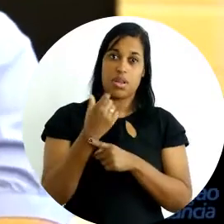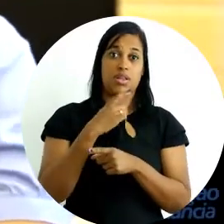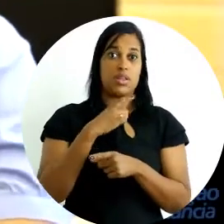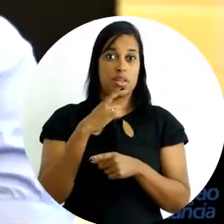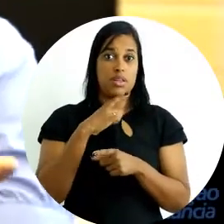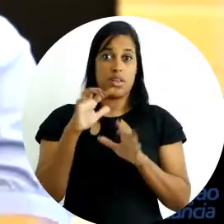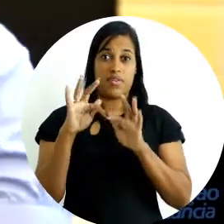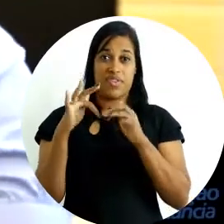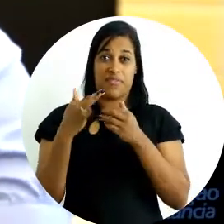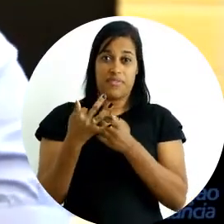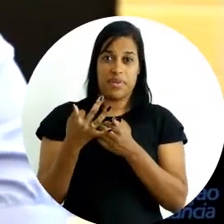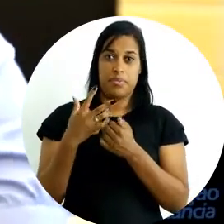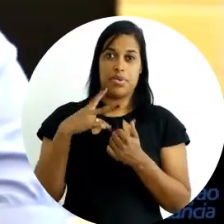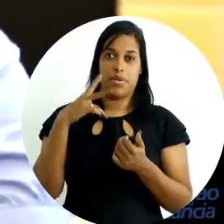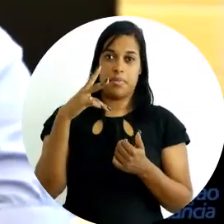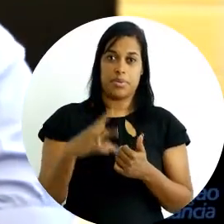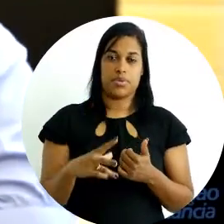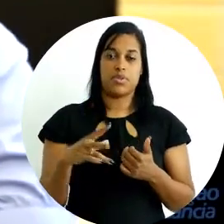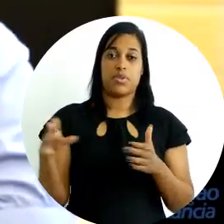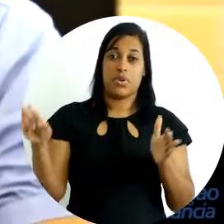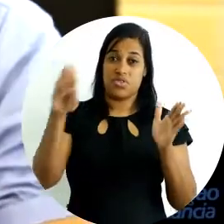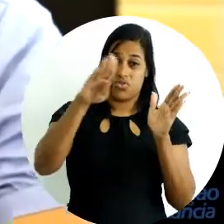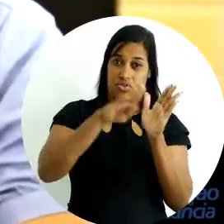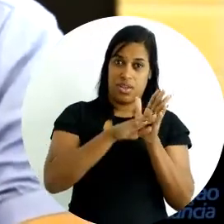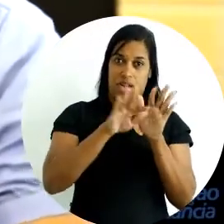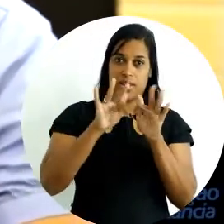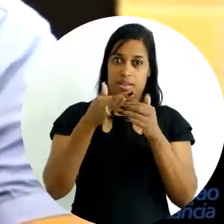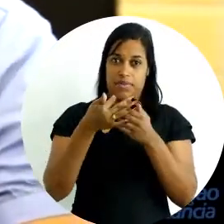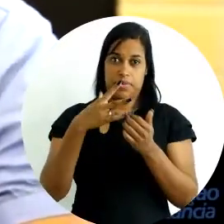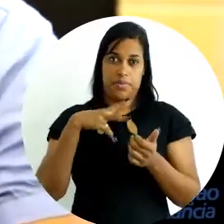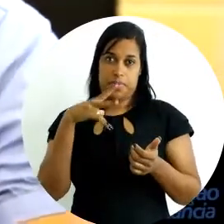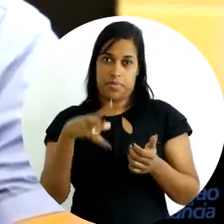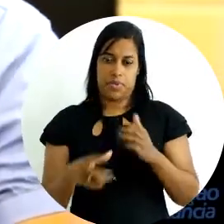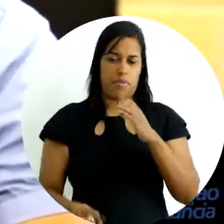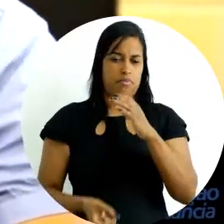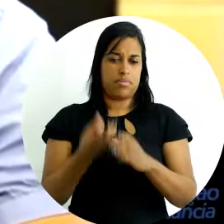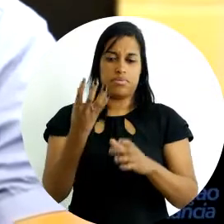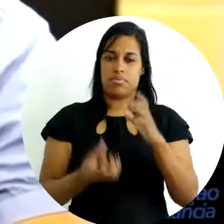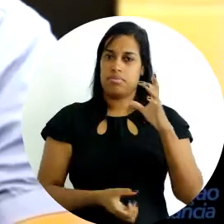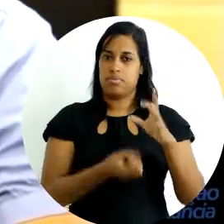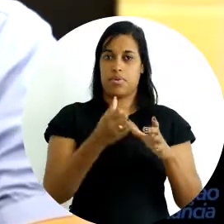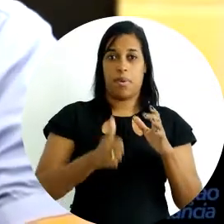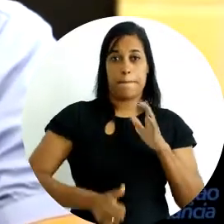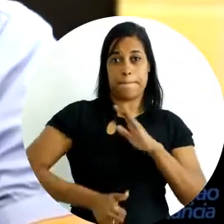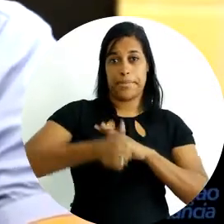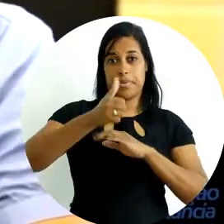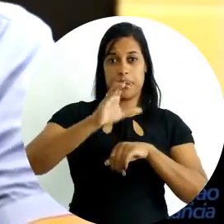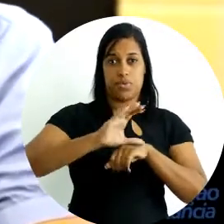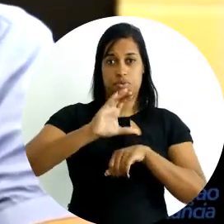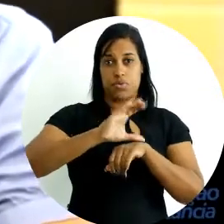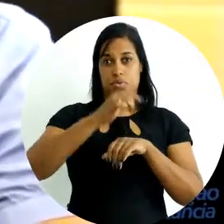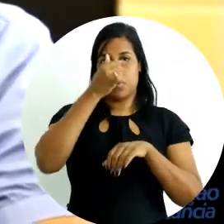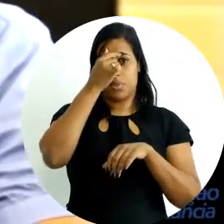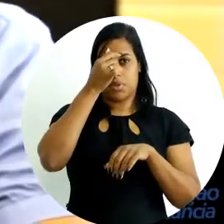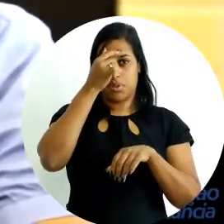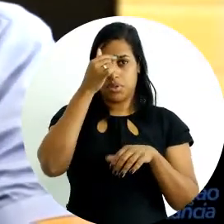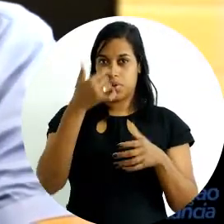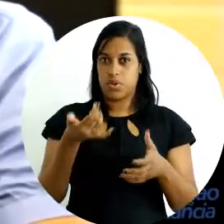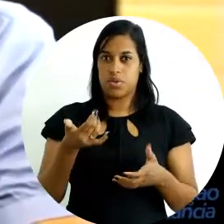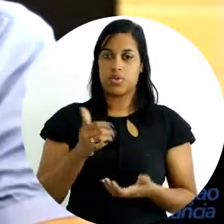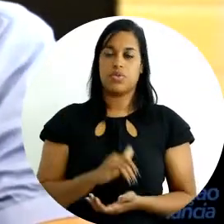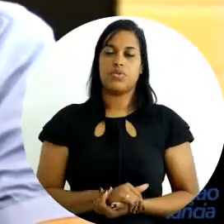que ocorreu com a vinda da família real portuguesa. Com a vinda da família real portuguesa foram criados os primeiros cursos